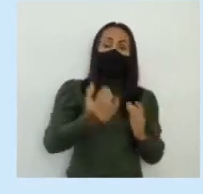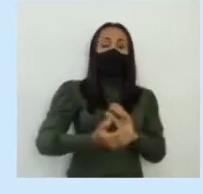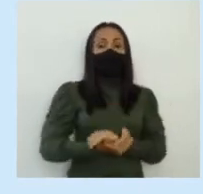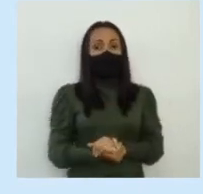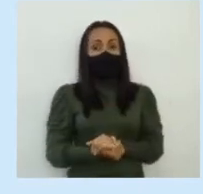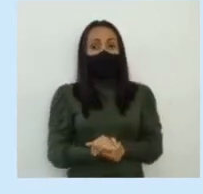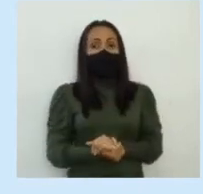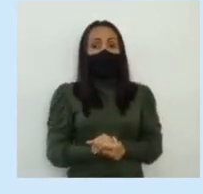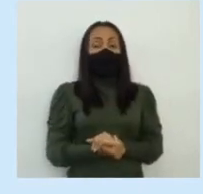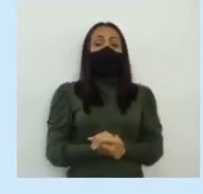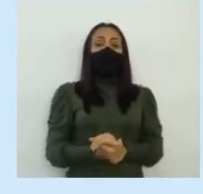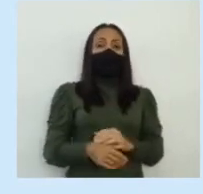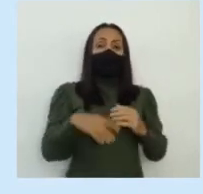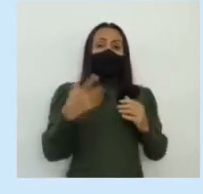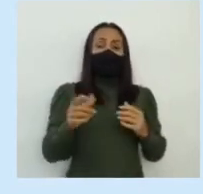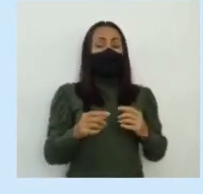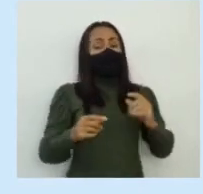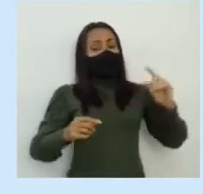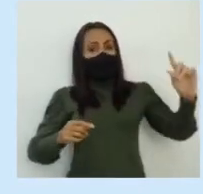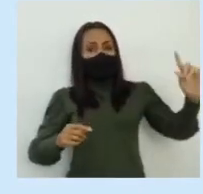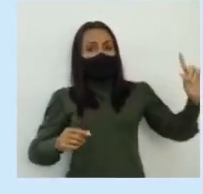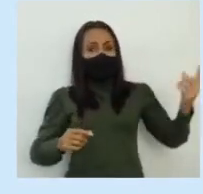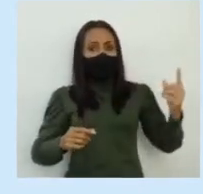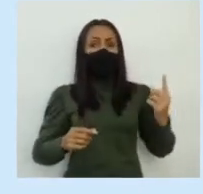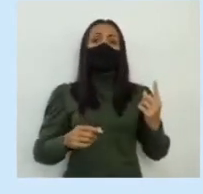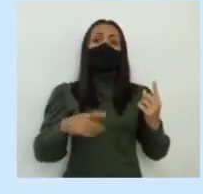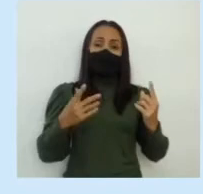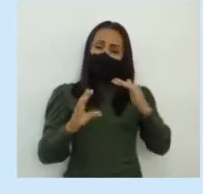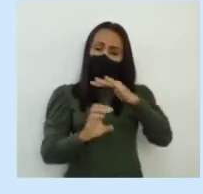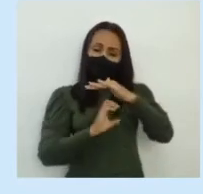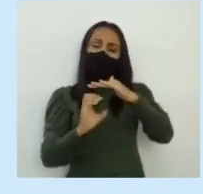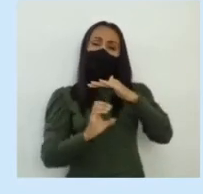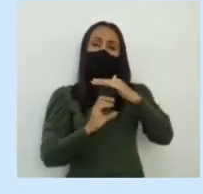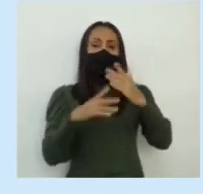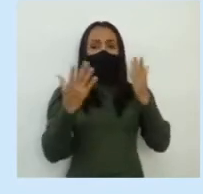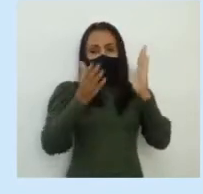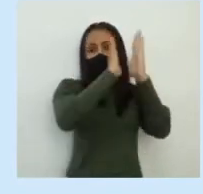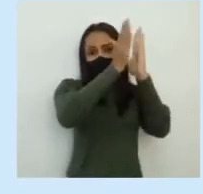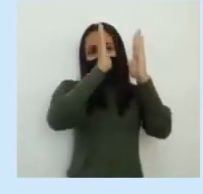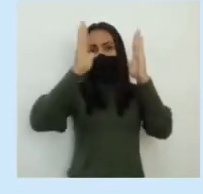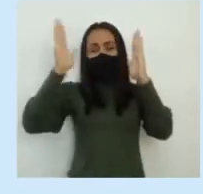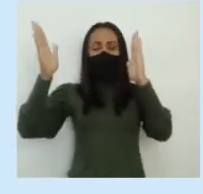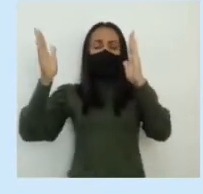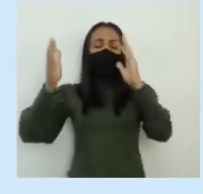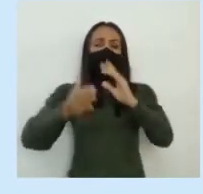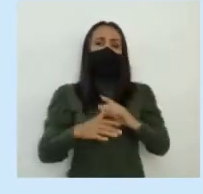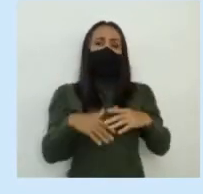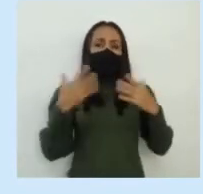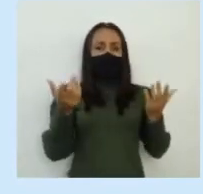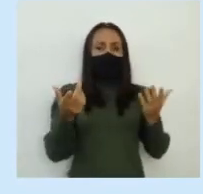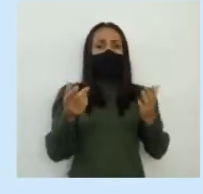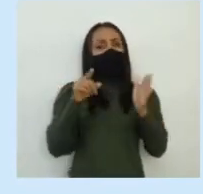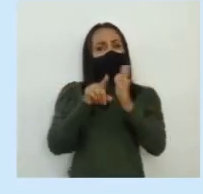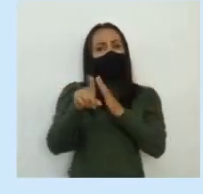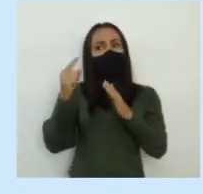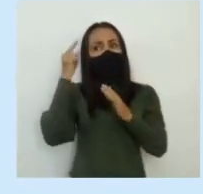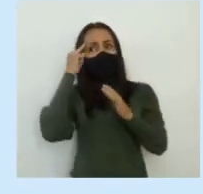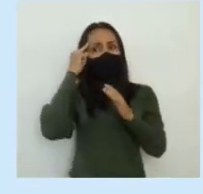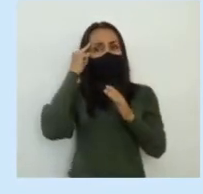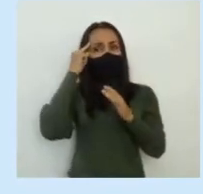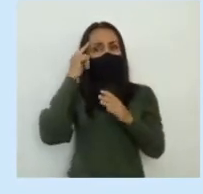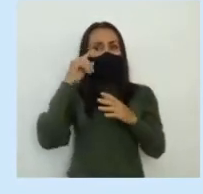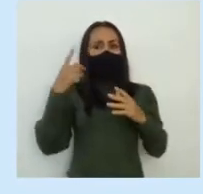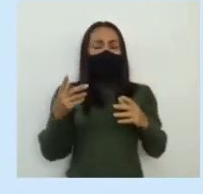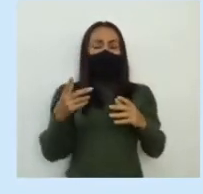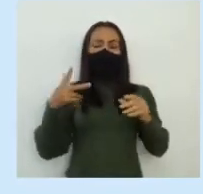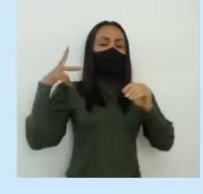cliente informacional ele chega na sua unidade informacional, na sua biblioteca, ele chega com uma dúvida e você simplesmente corta,